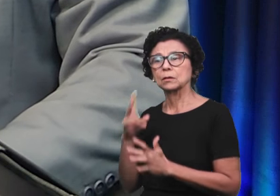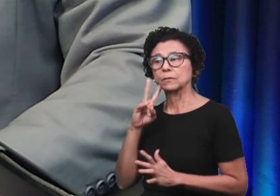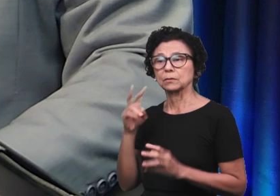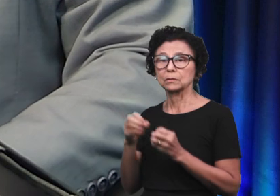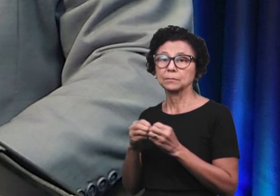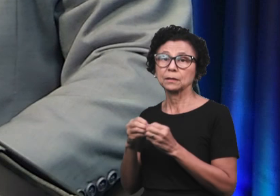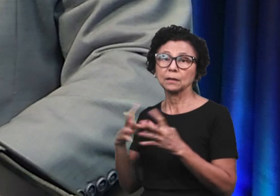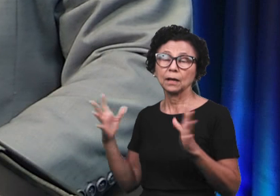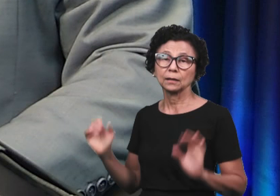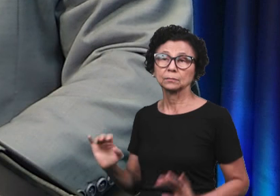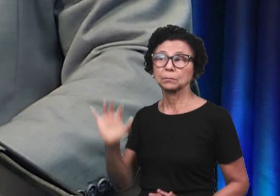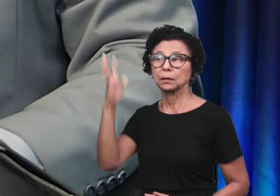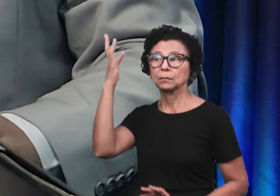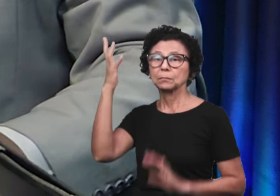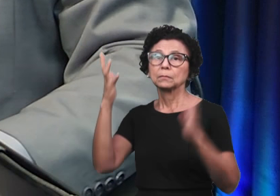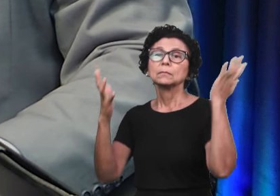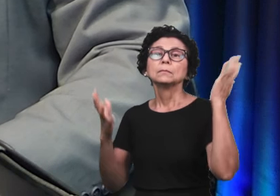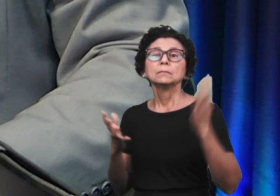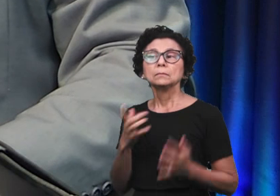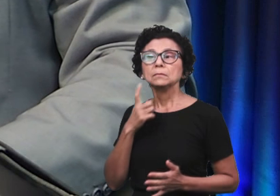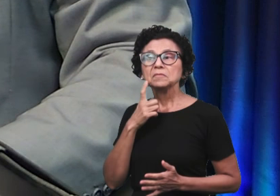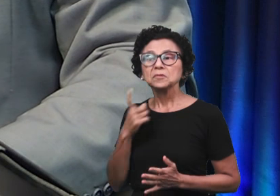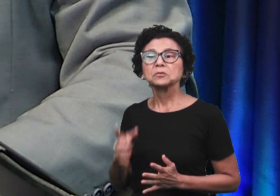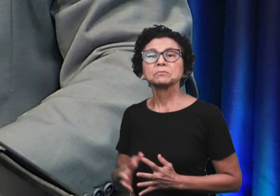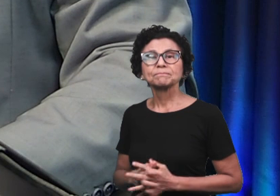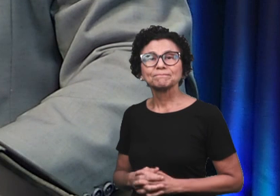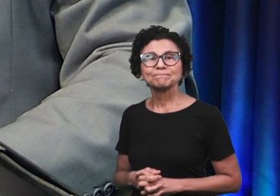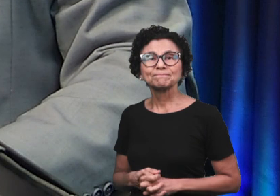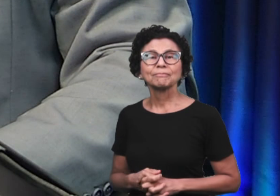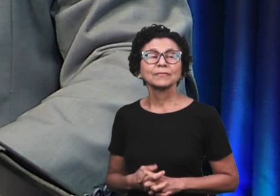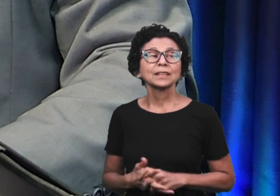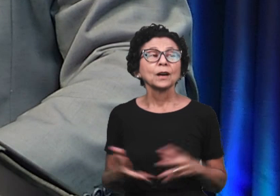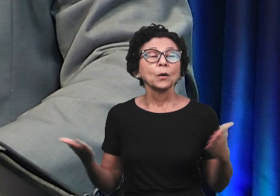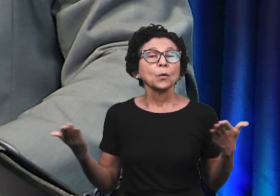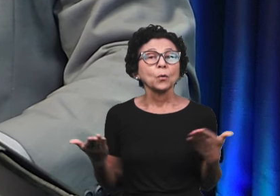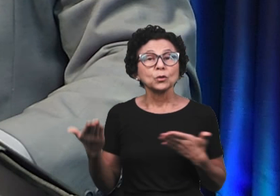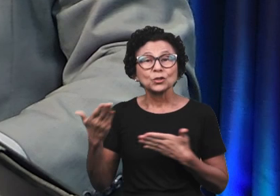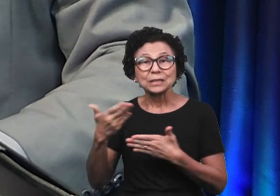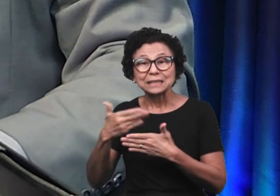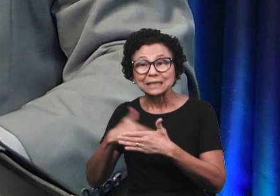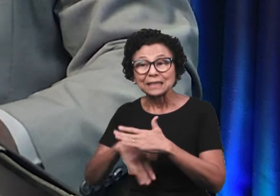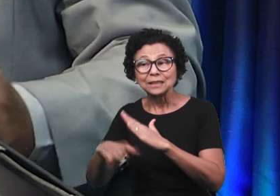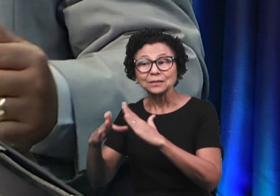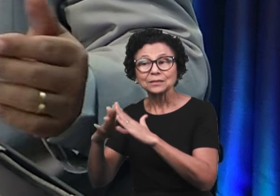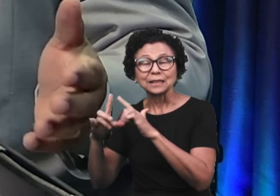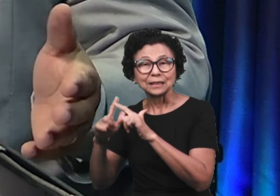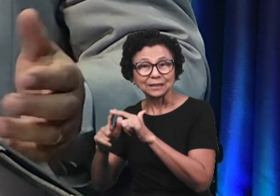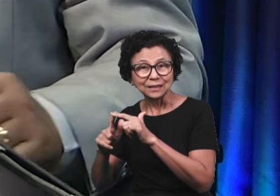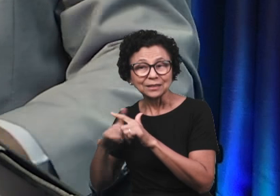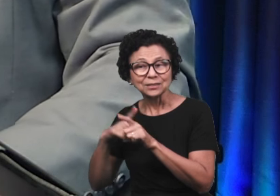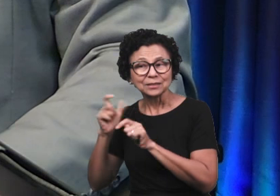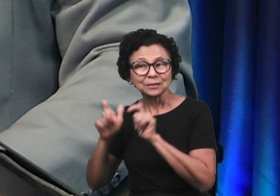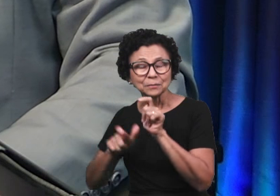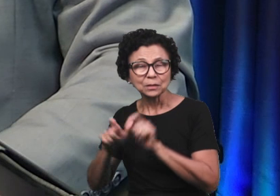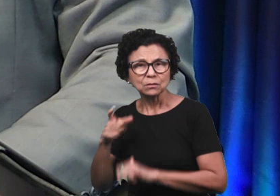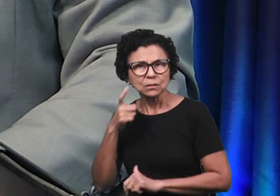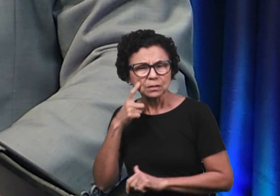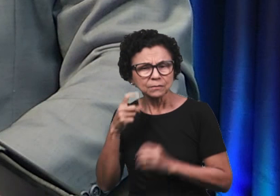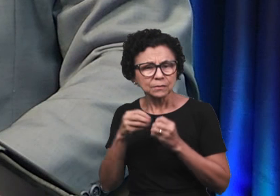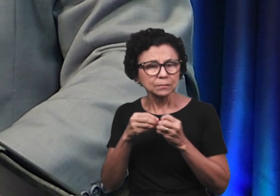viu os sinais de Jesus. Tem muita gente dentro da igreja que está vendo